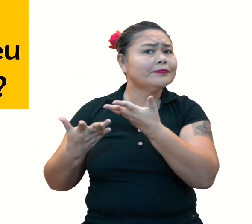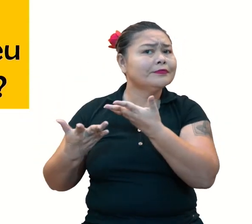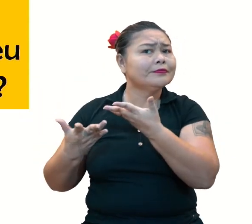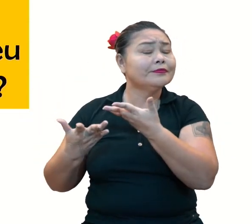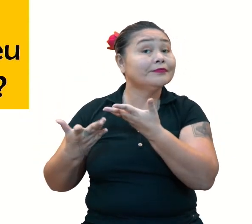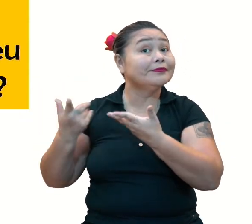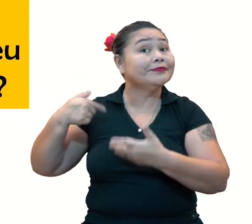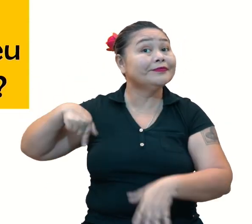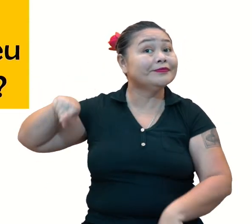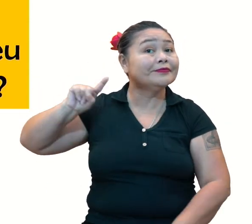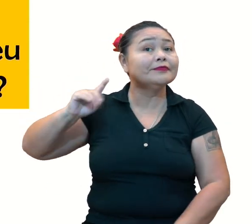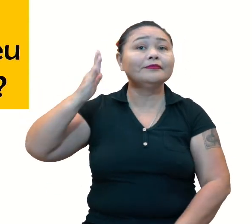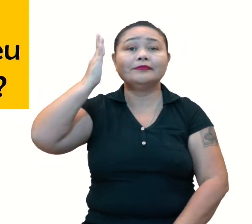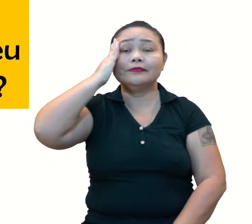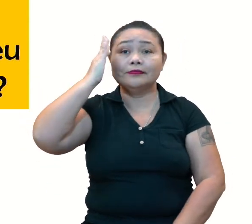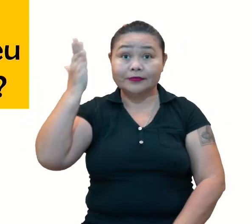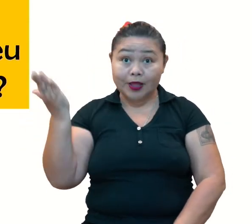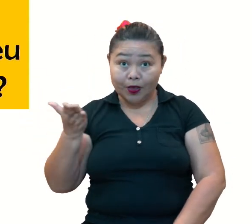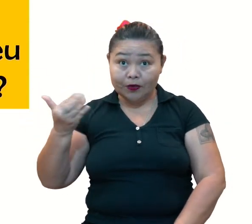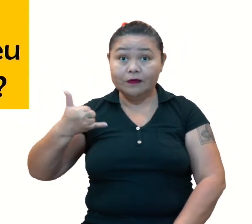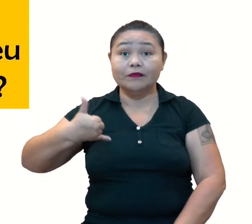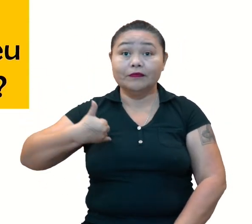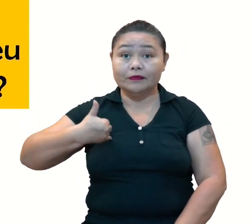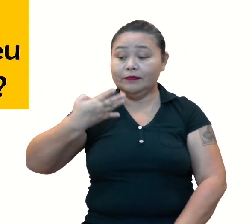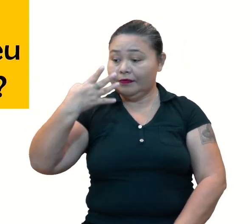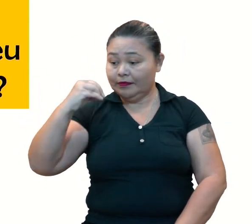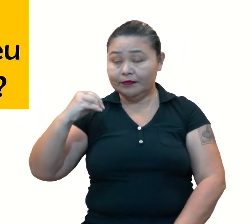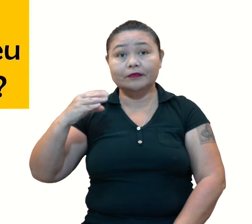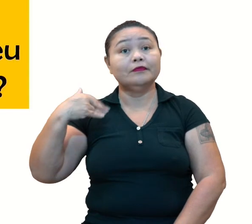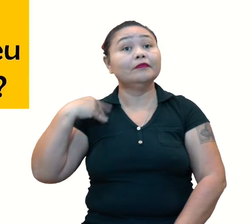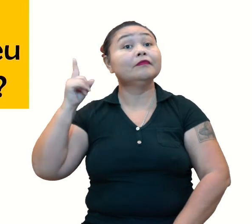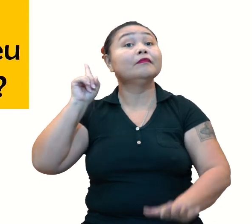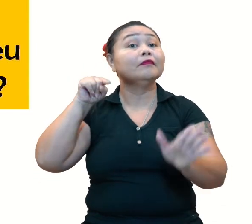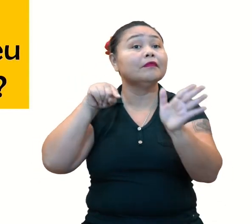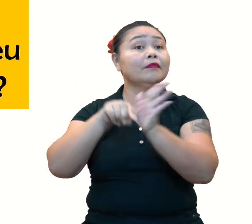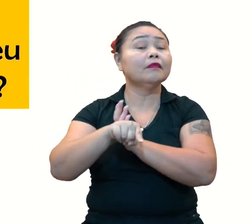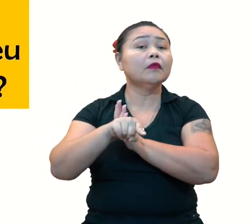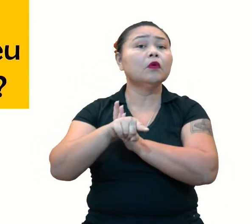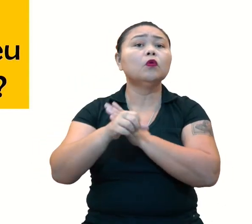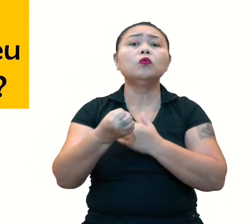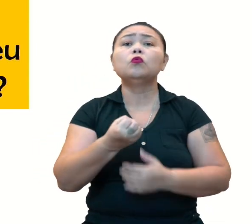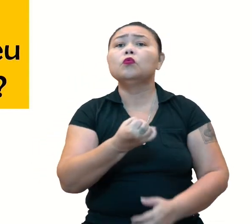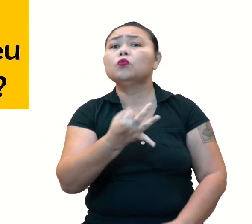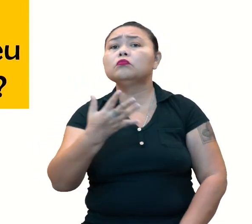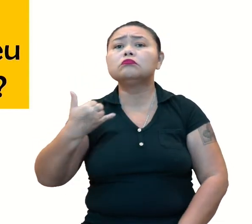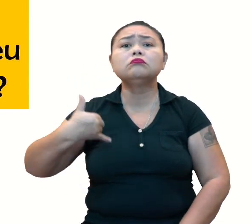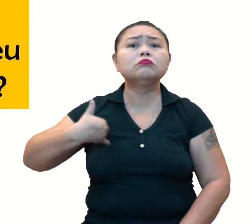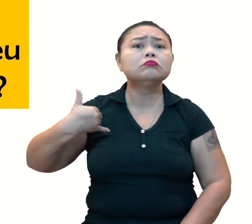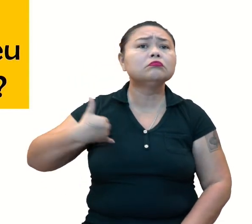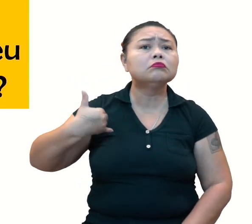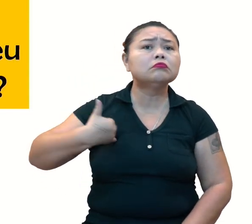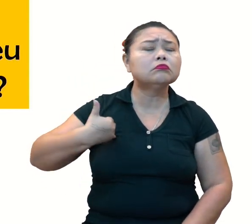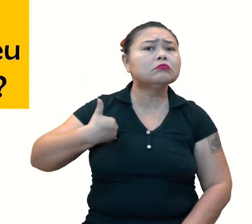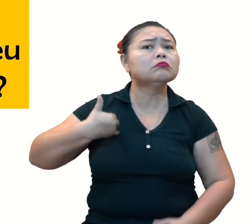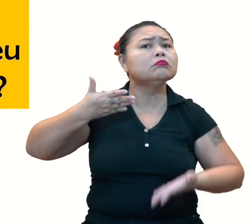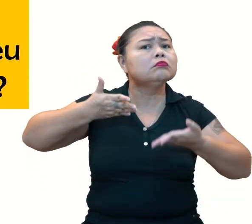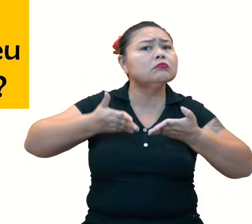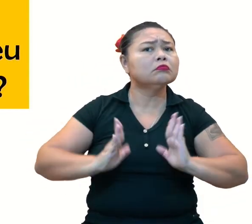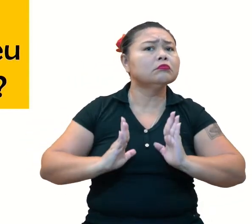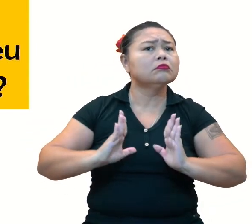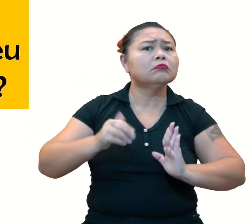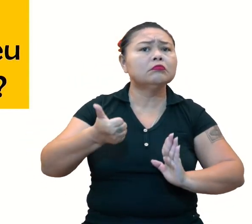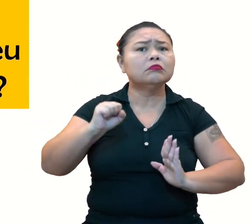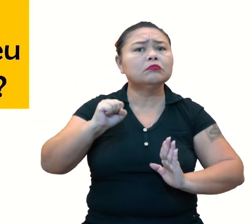Olha aí, sabendo que eu tenho 40 anos de idade, a pergunta é... Quantos anos eu teria se eu tivesse nascido